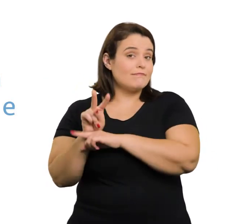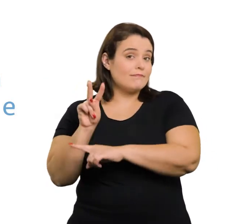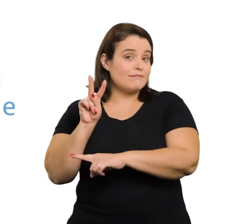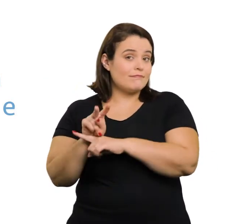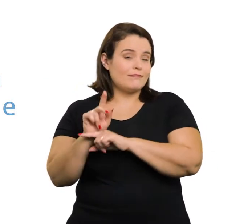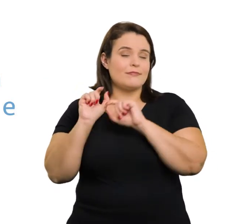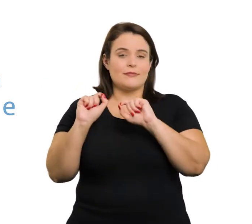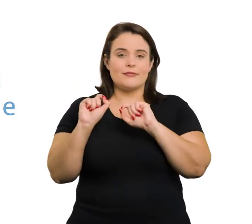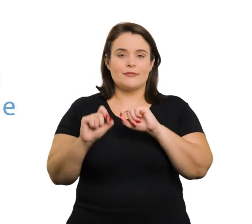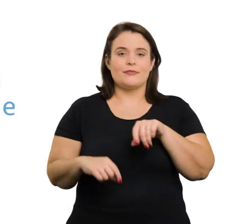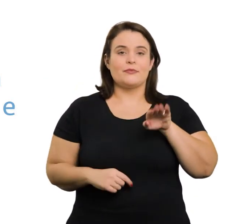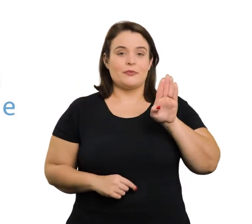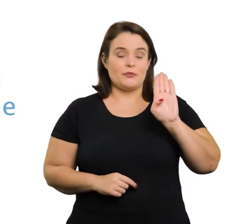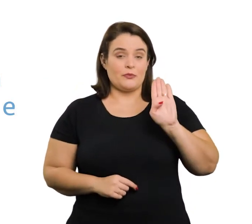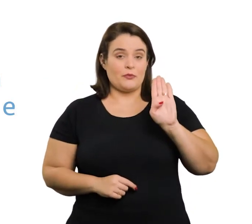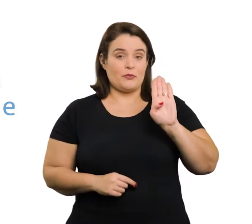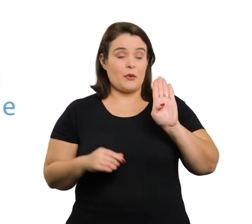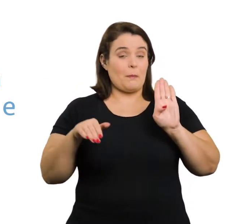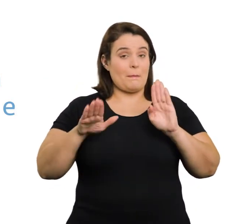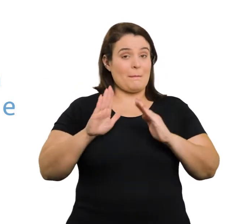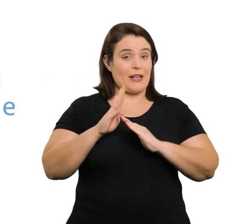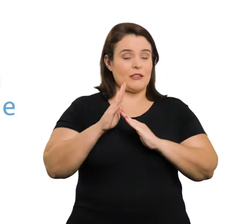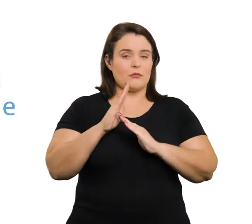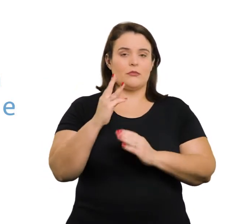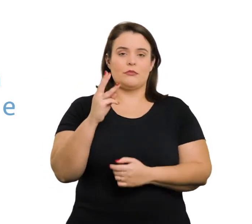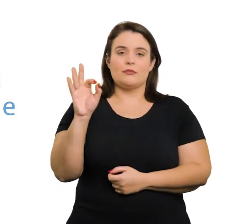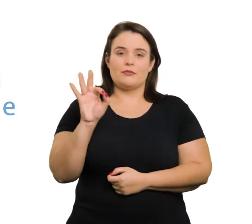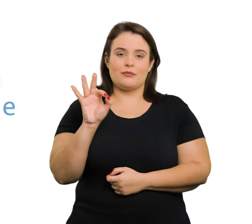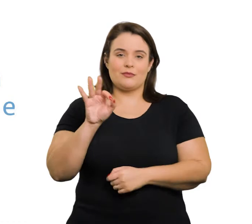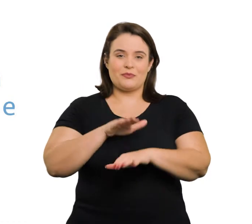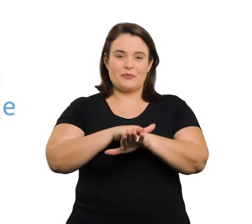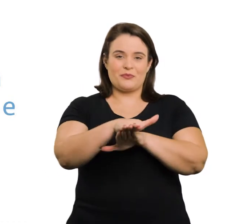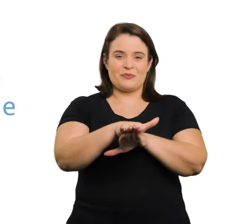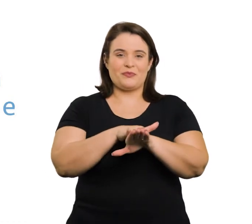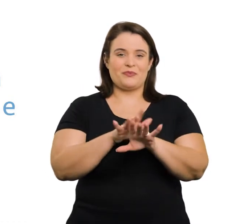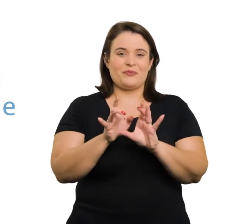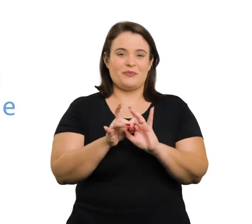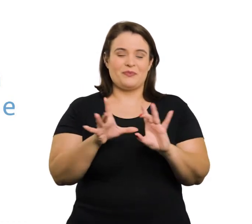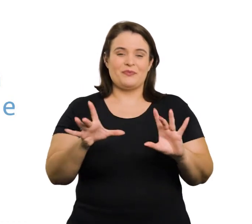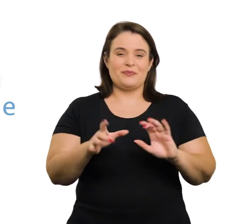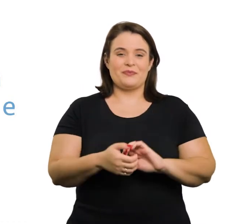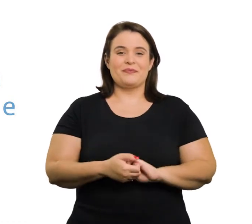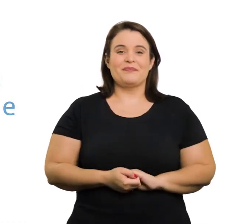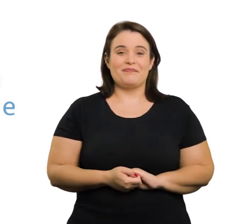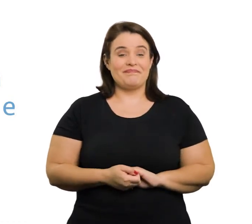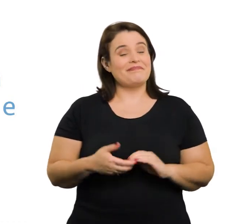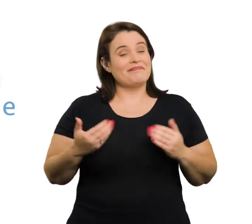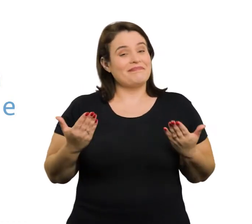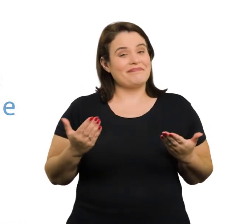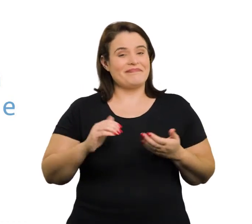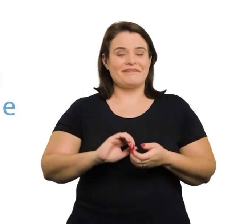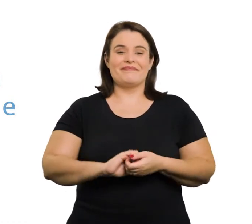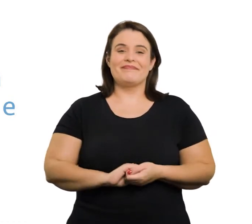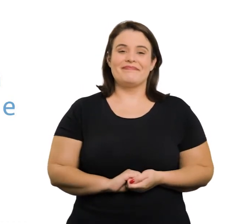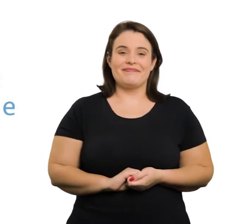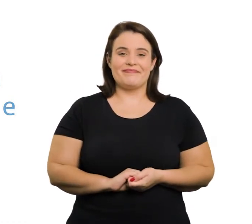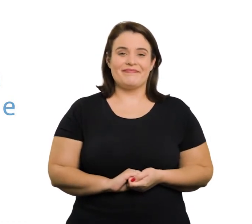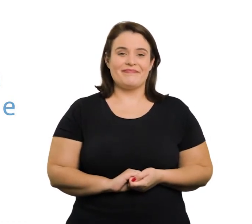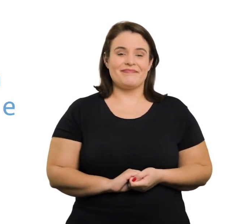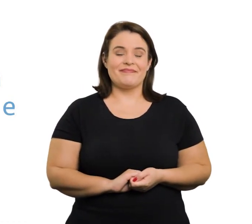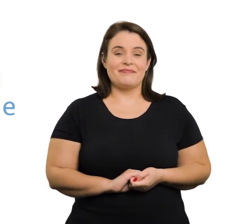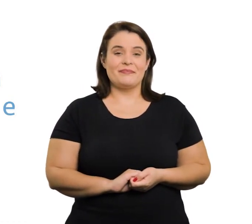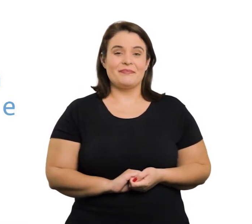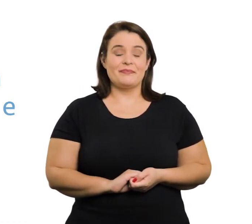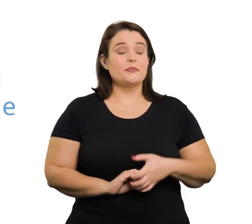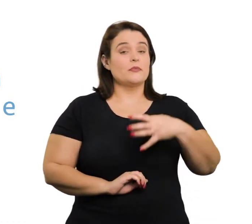8,33%, preservando-se a inclinação máxima de 3% na faixa livre, fecha aspas. Por fim,